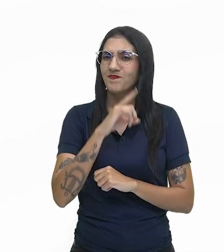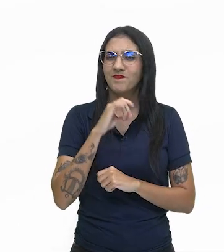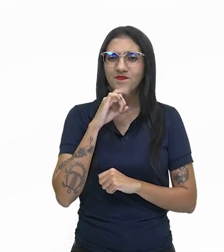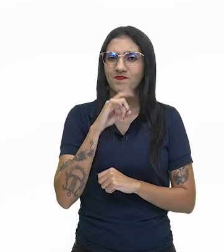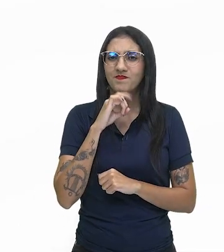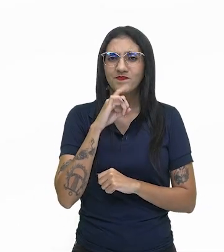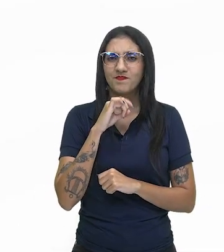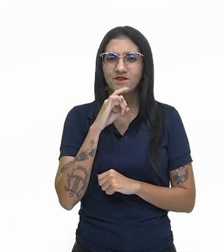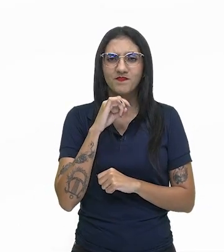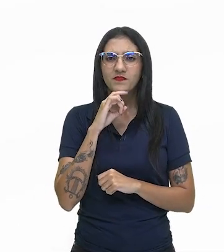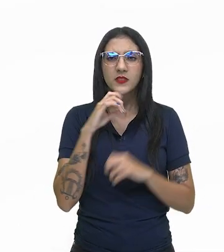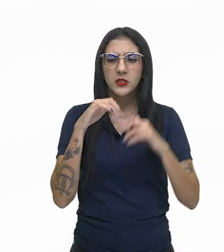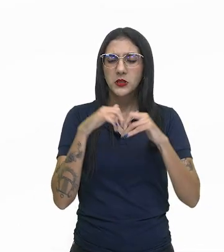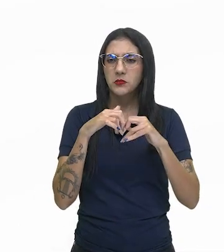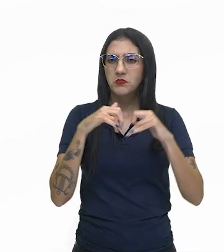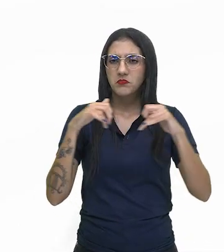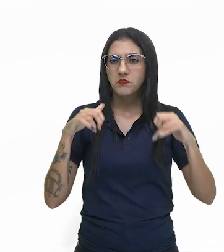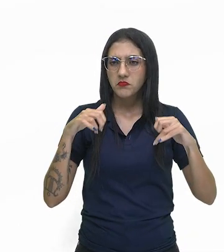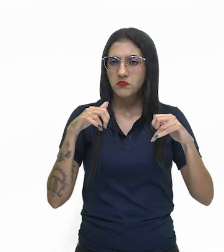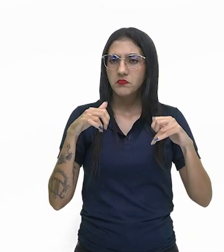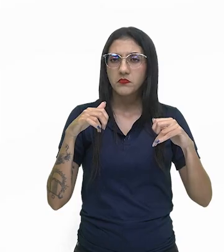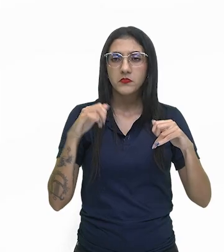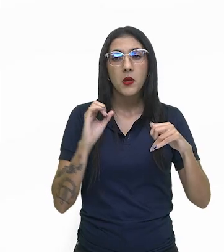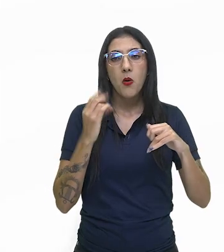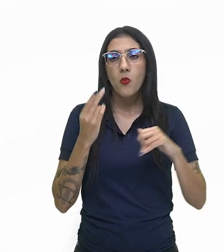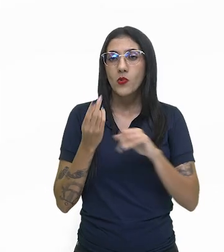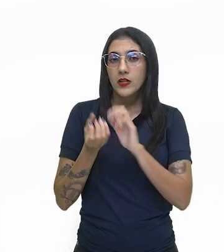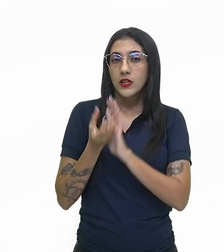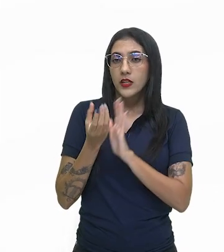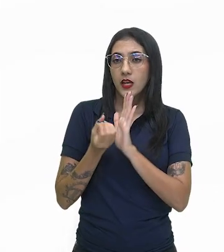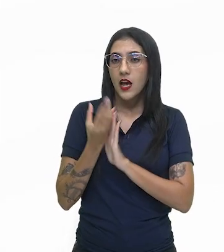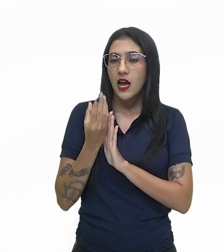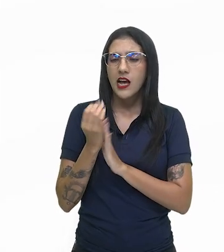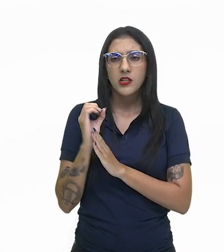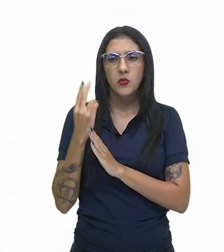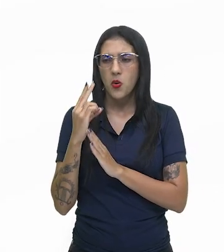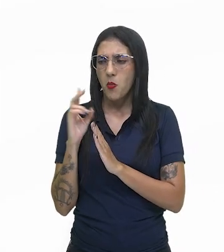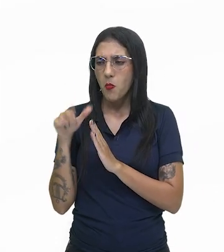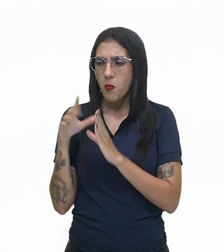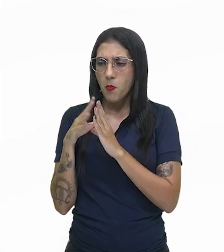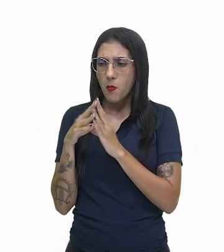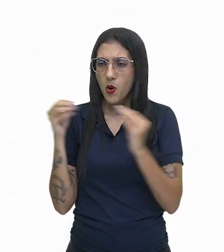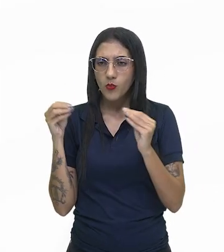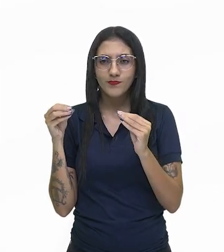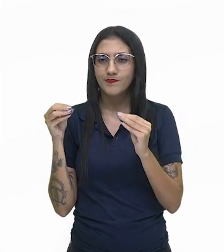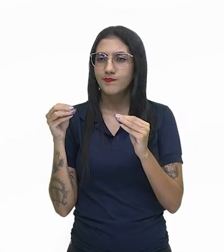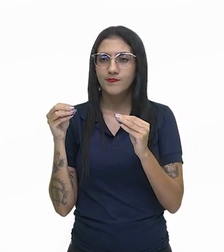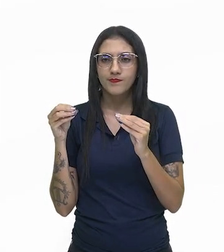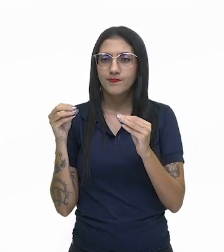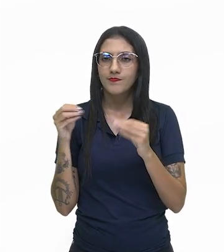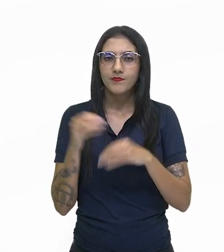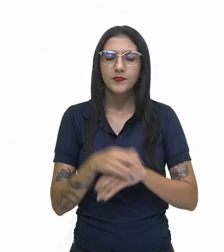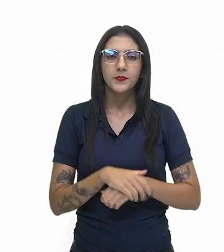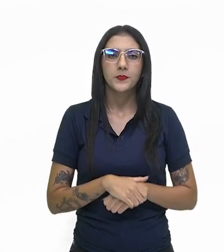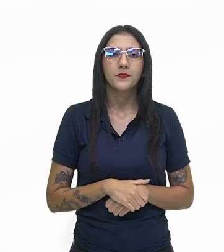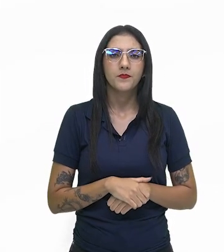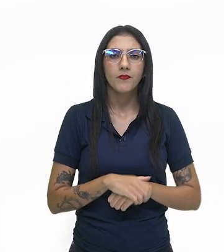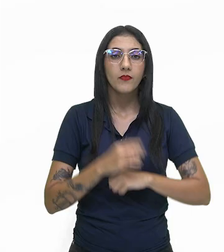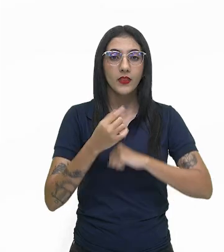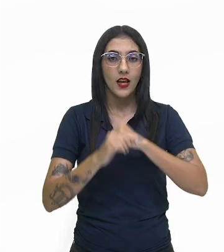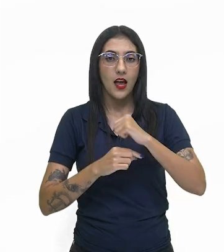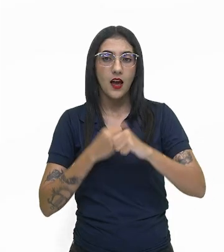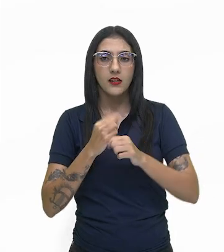ser subdivididos, nem criados e nem destruídos. Os